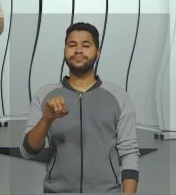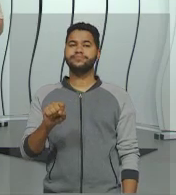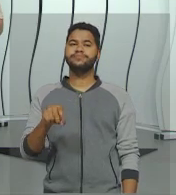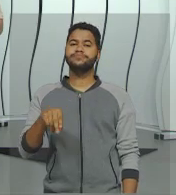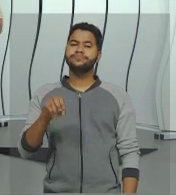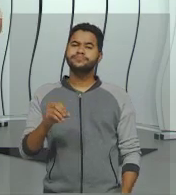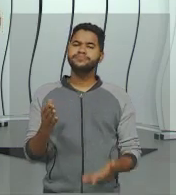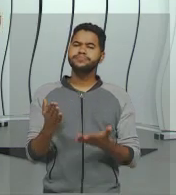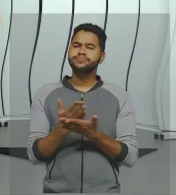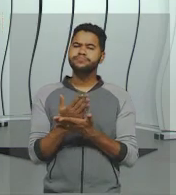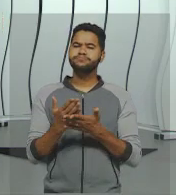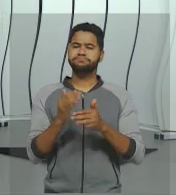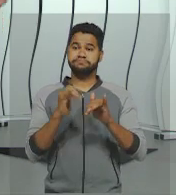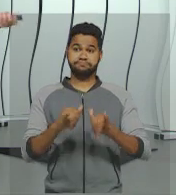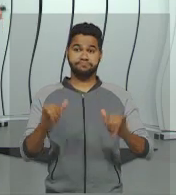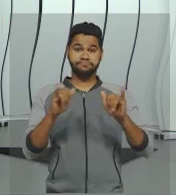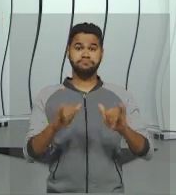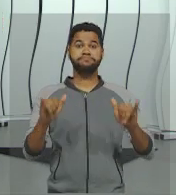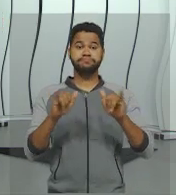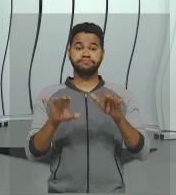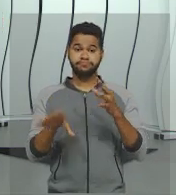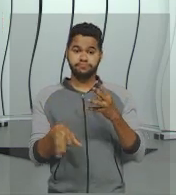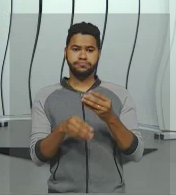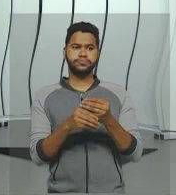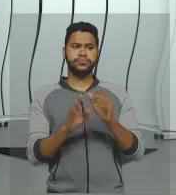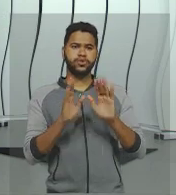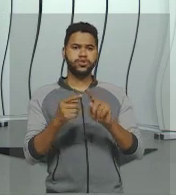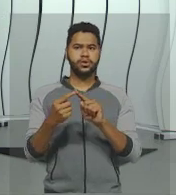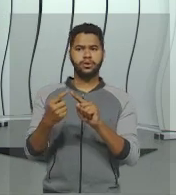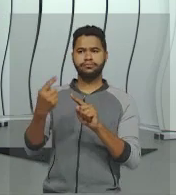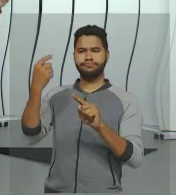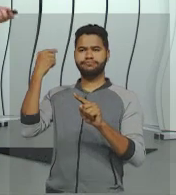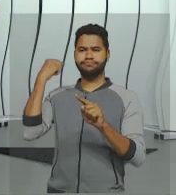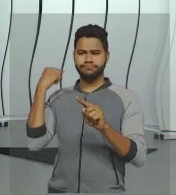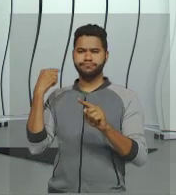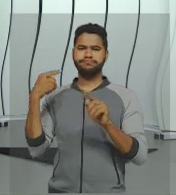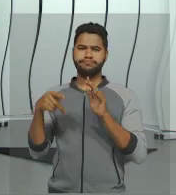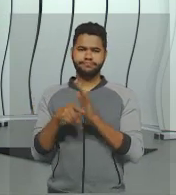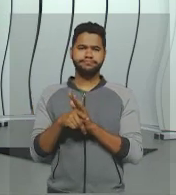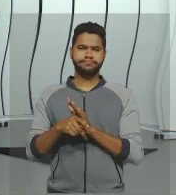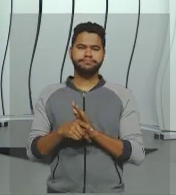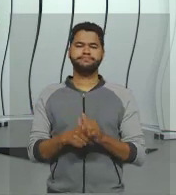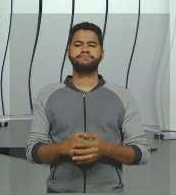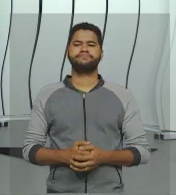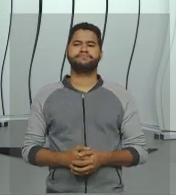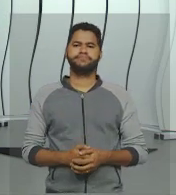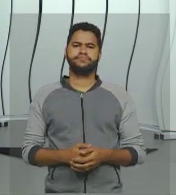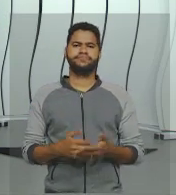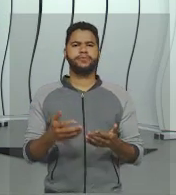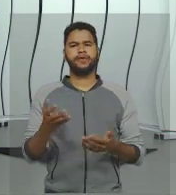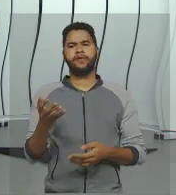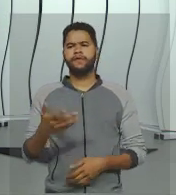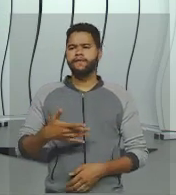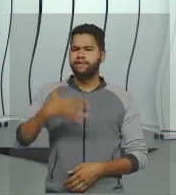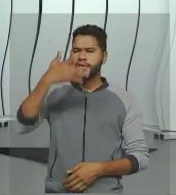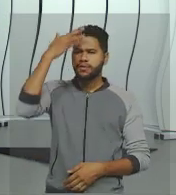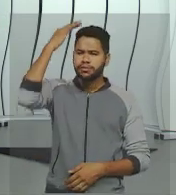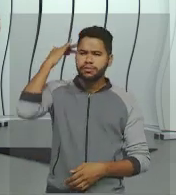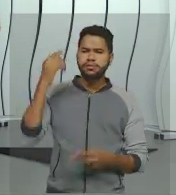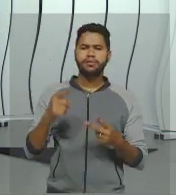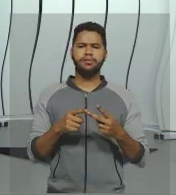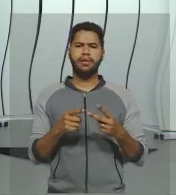informações adicionais, além daquelas que a gente já viu nos ciclos anteriores, como velocidade,